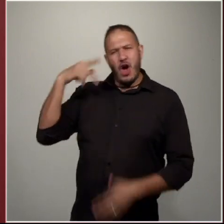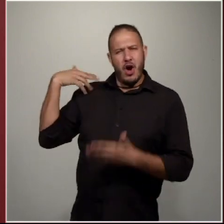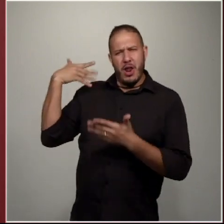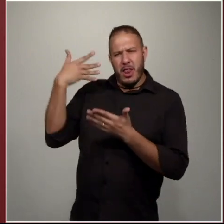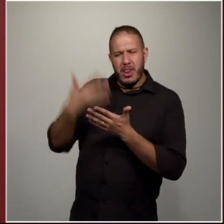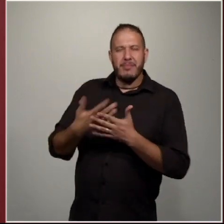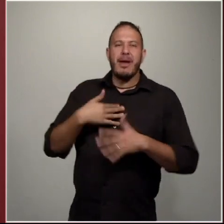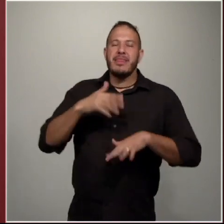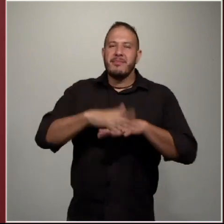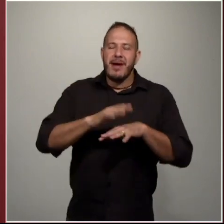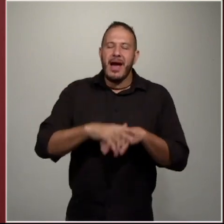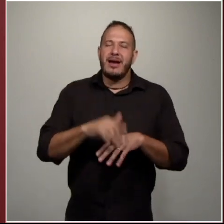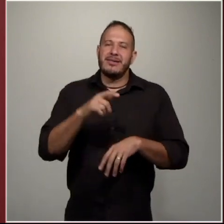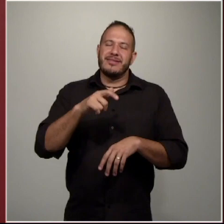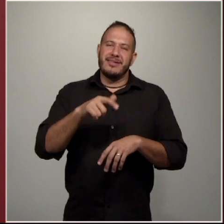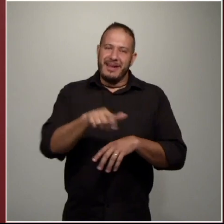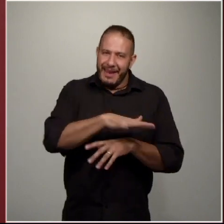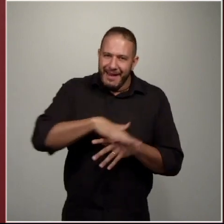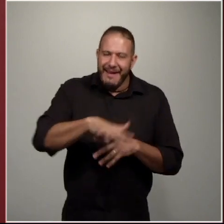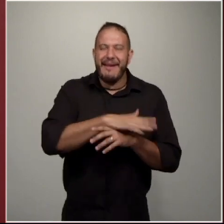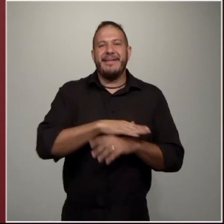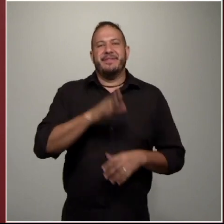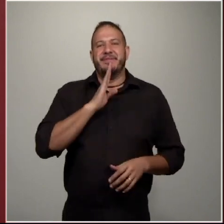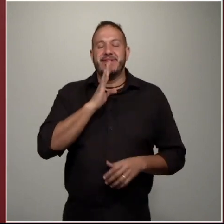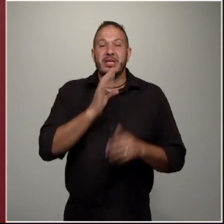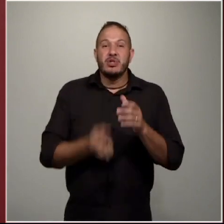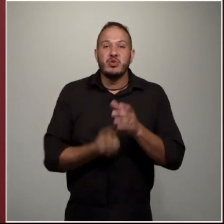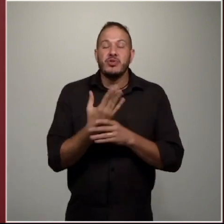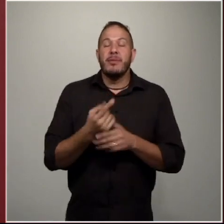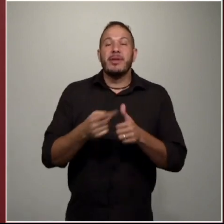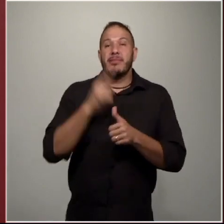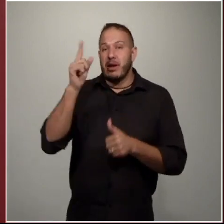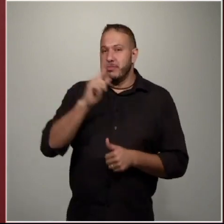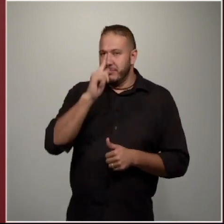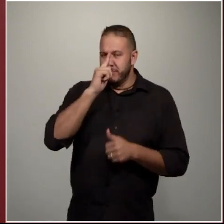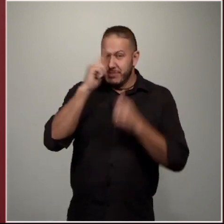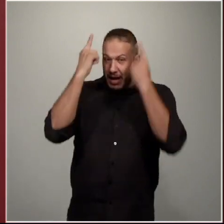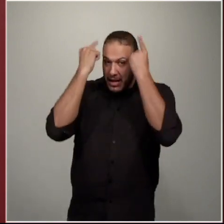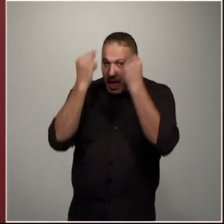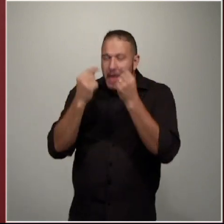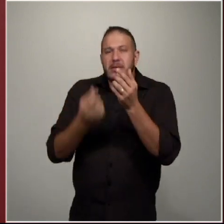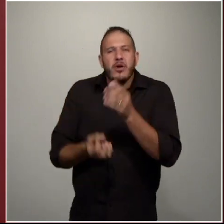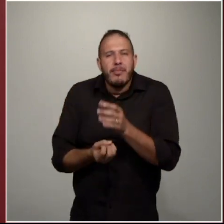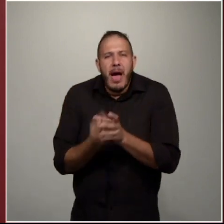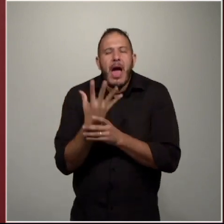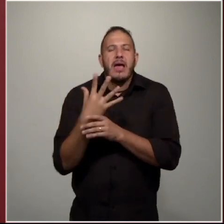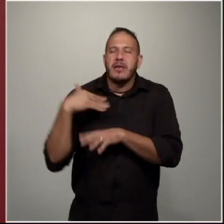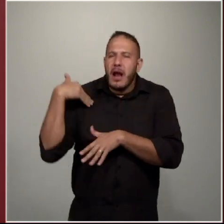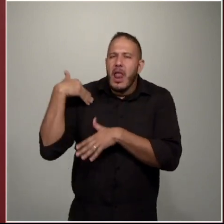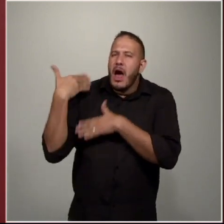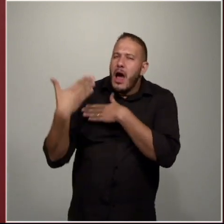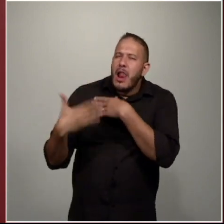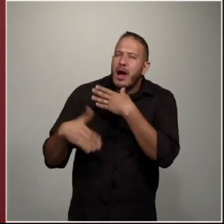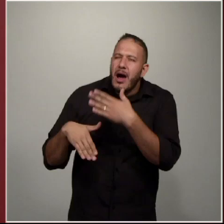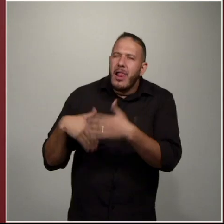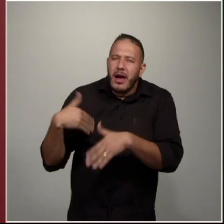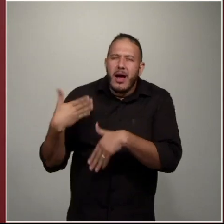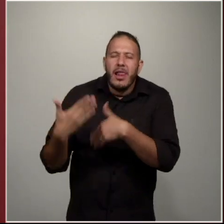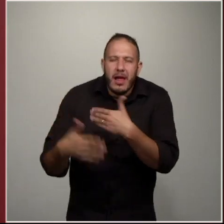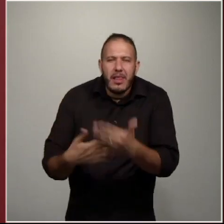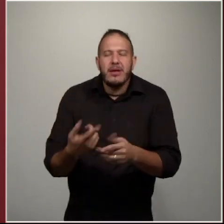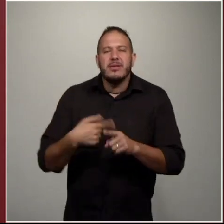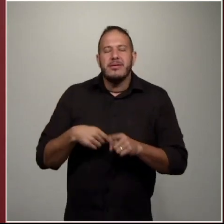disciplina que surge aquela área do conhecimento que surge na grécia e que vai se desenvolvendo ao longo da história ea gente é